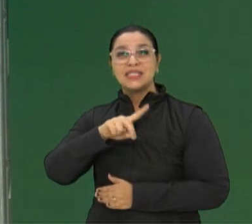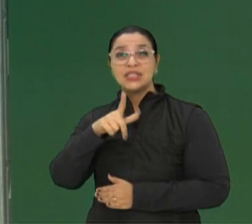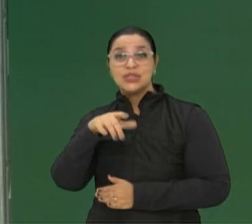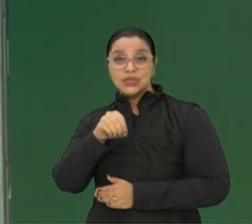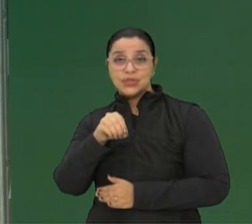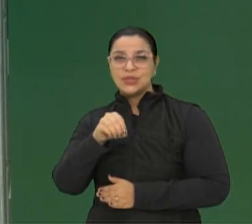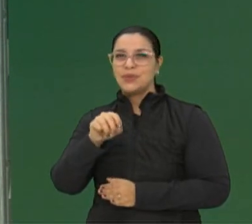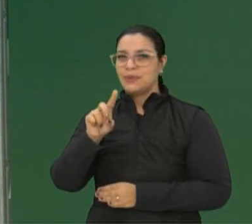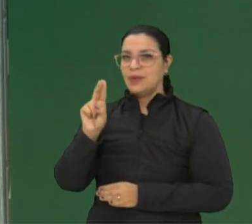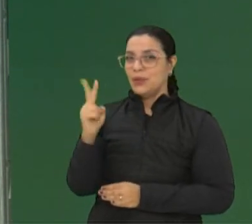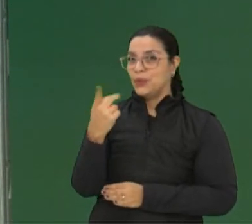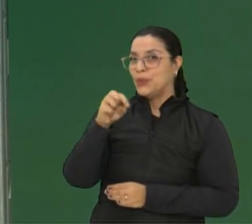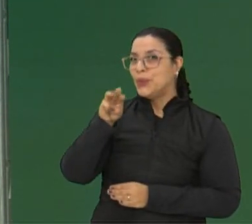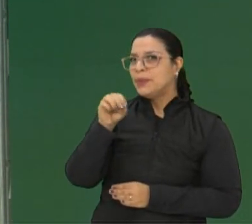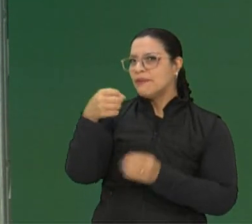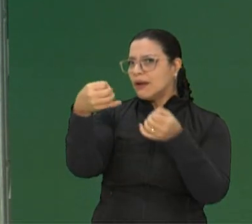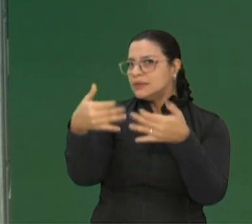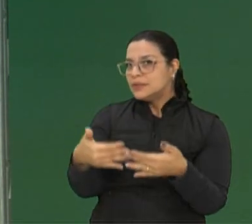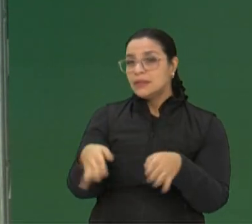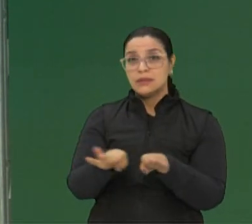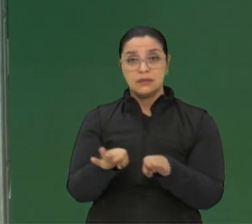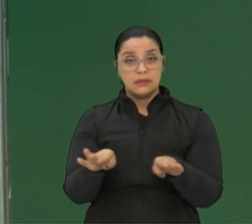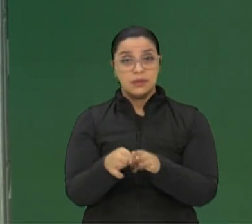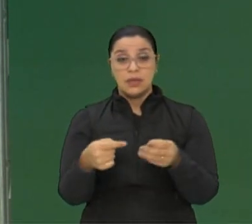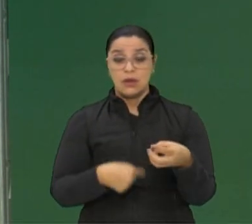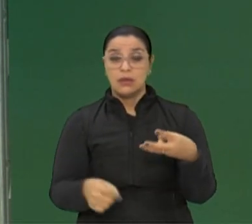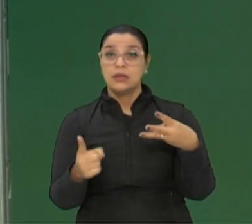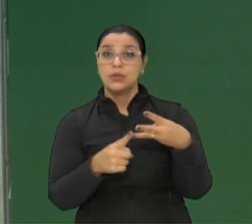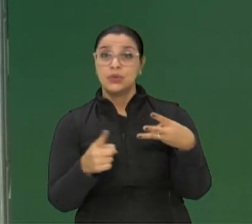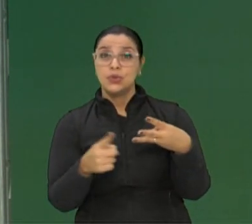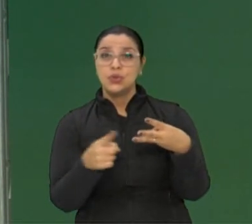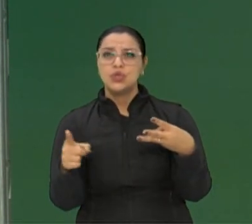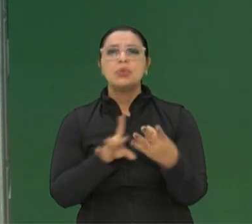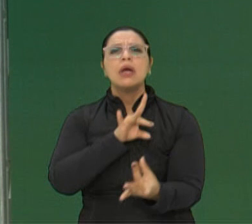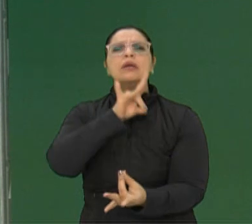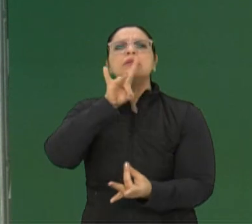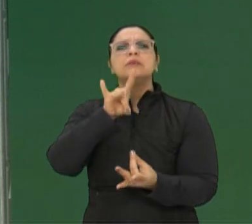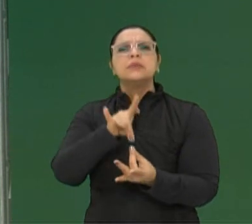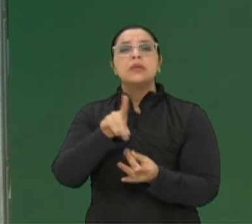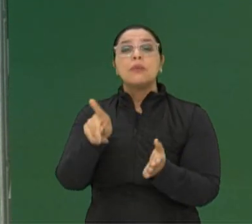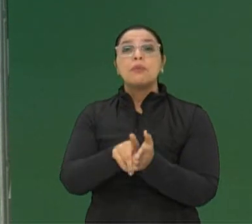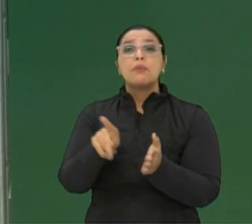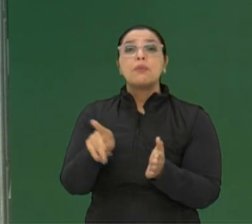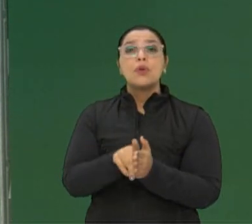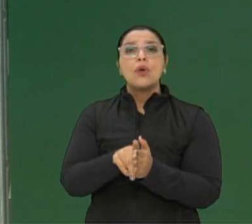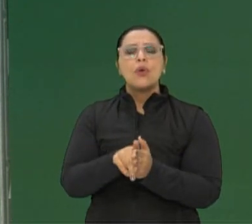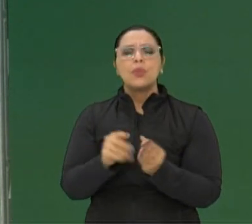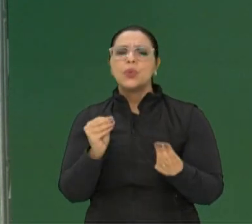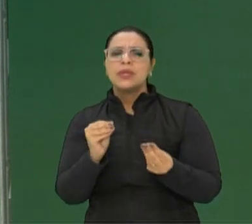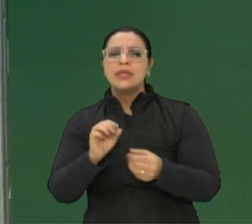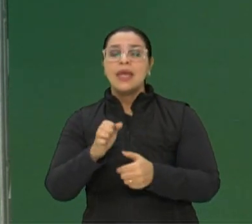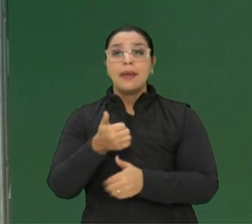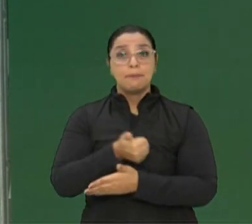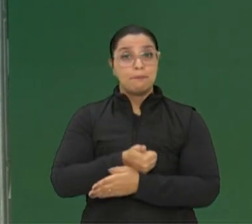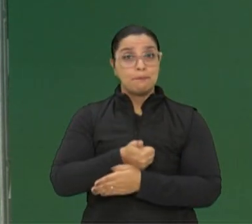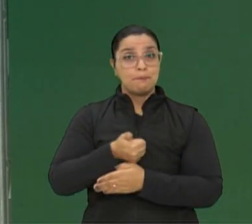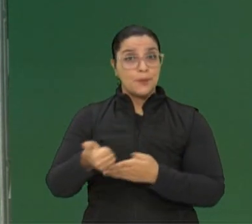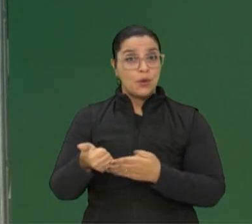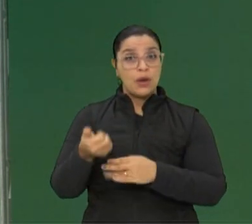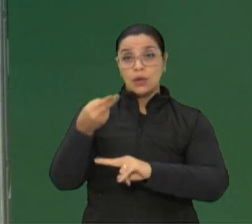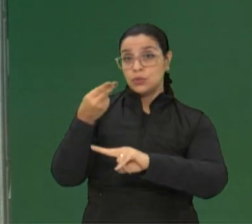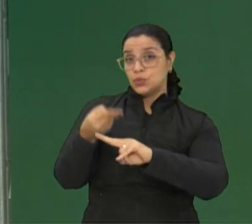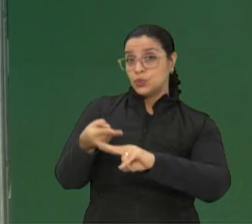da paixão para o Hume, tá? E por último, especificar o senso moral utilitarista. Então,